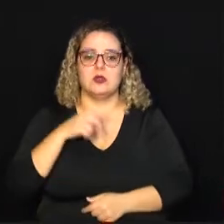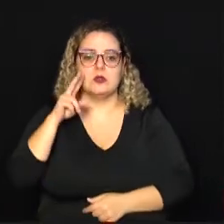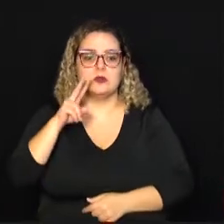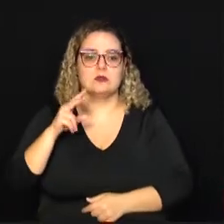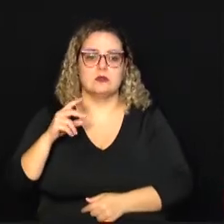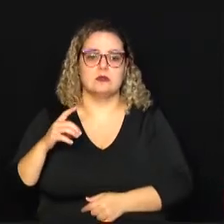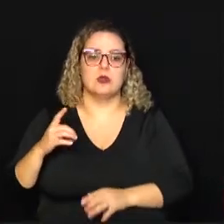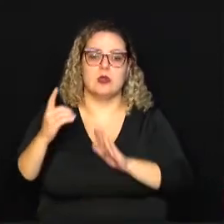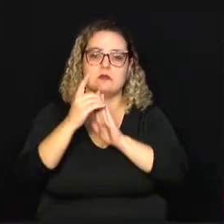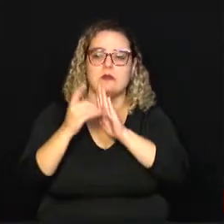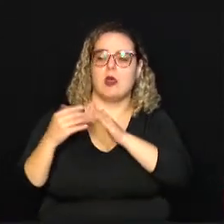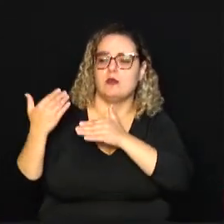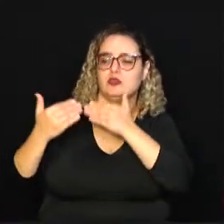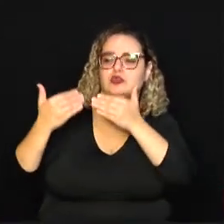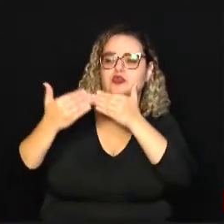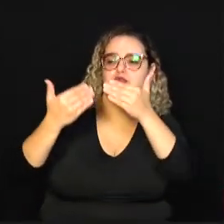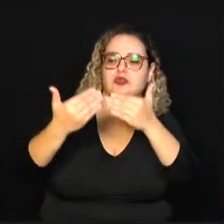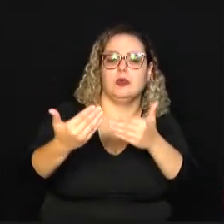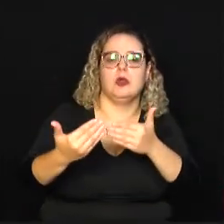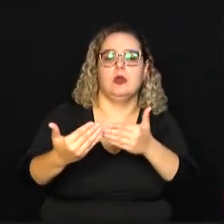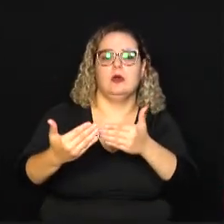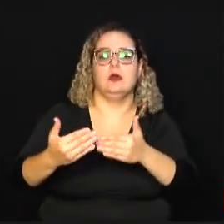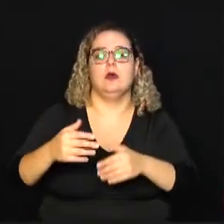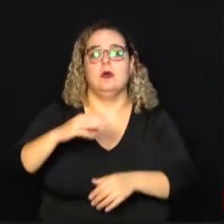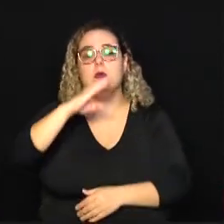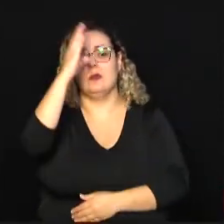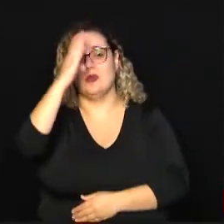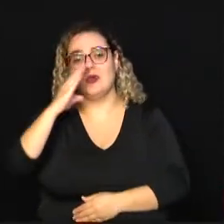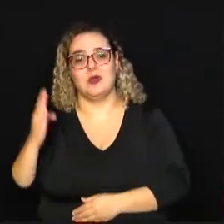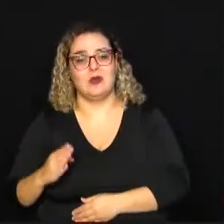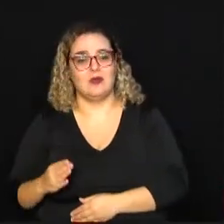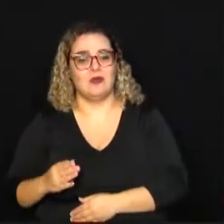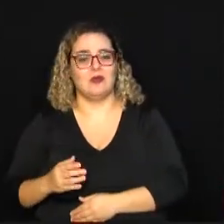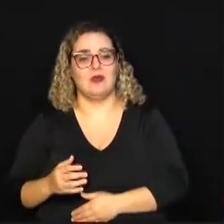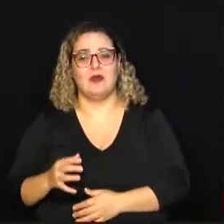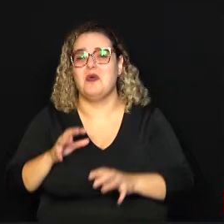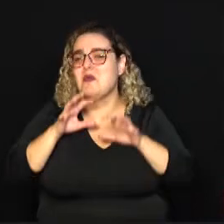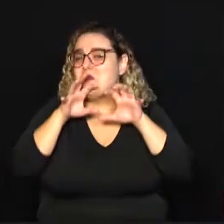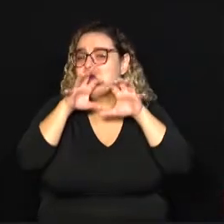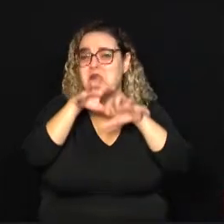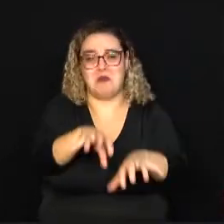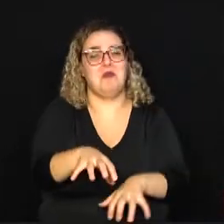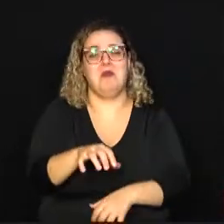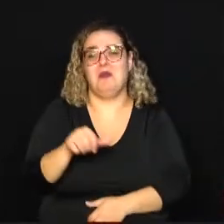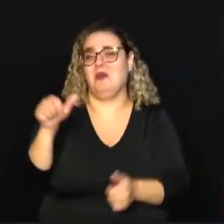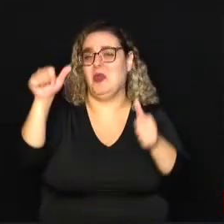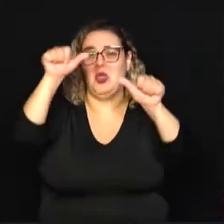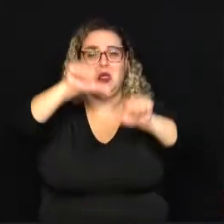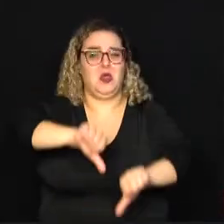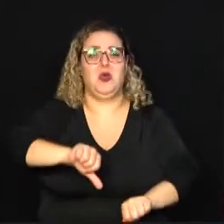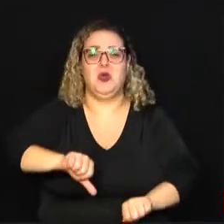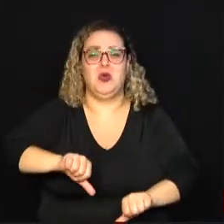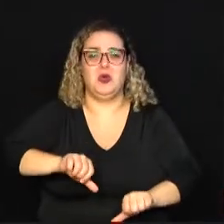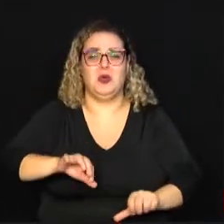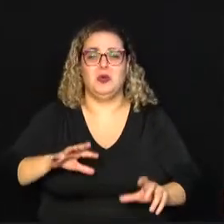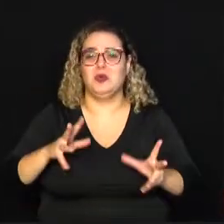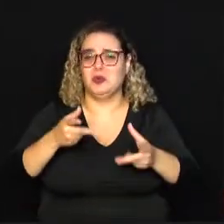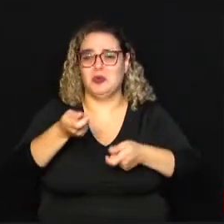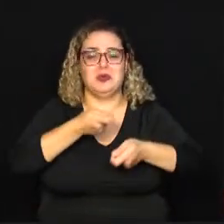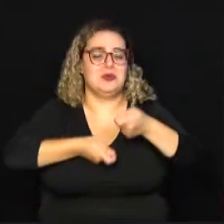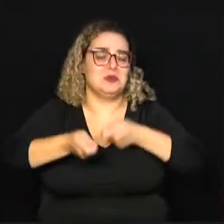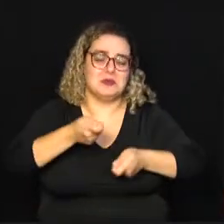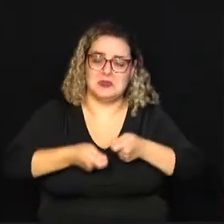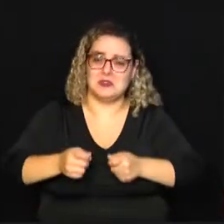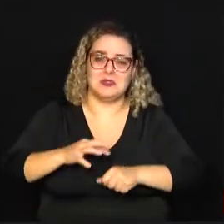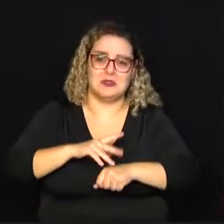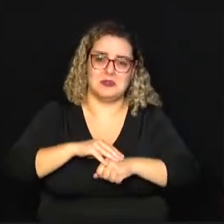décadas o Brasil sendo categorizado como o país que pior gerenciou essa crise em todo o globo terrestre, infelizmente. É lamentável e